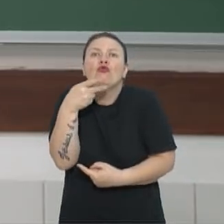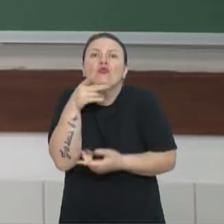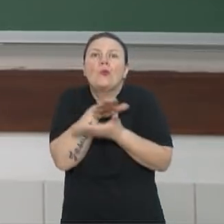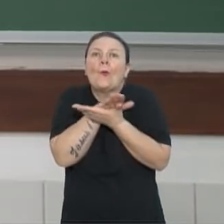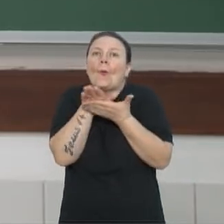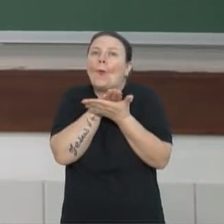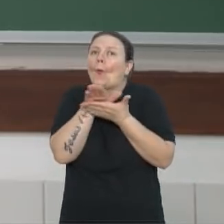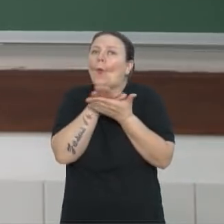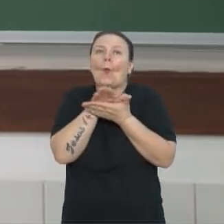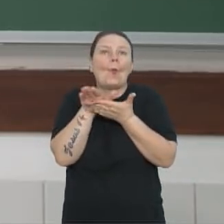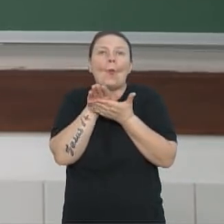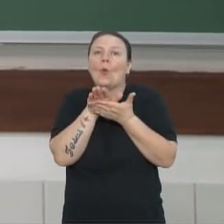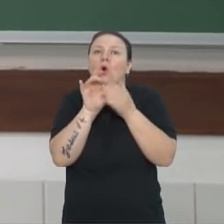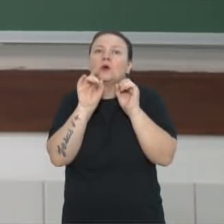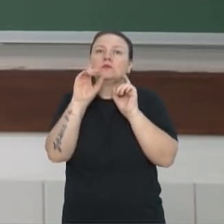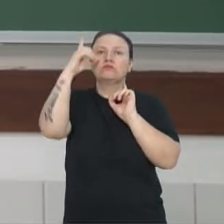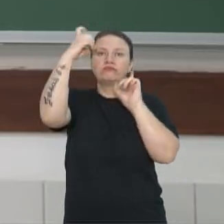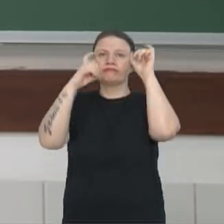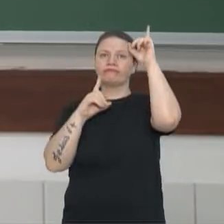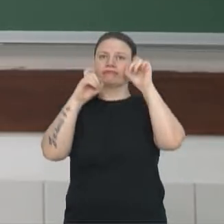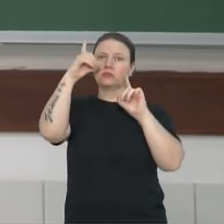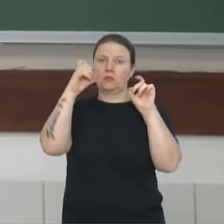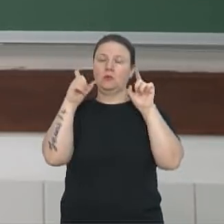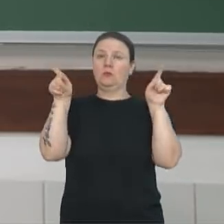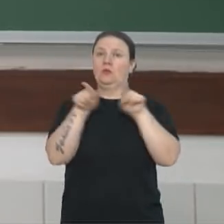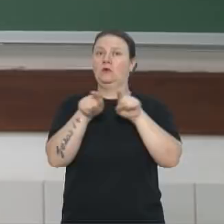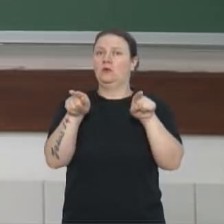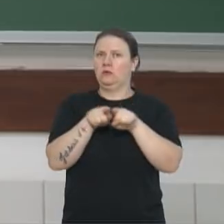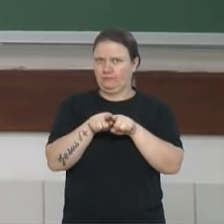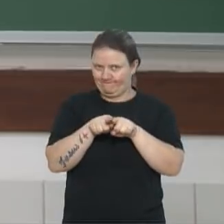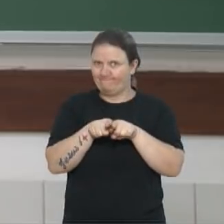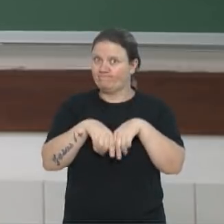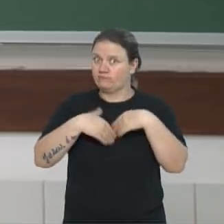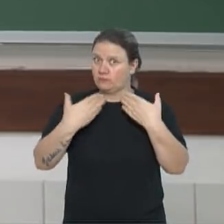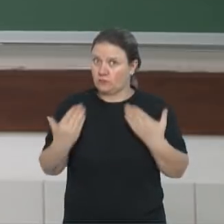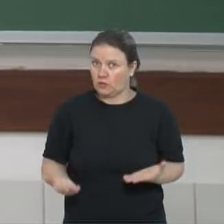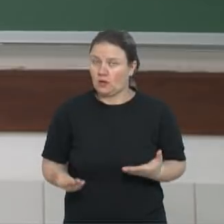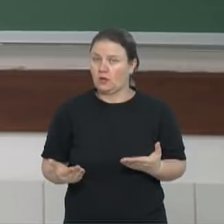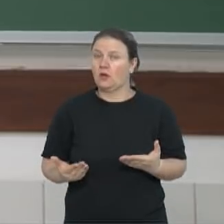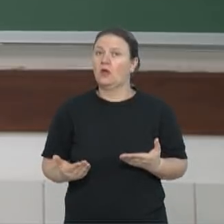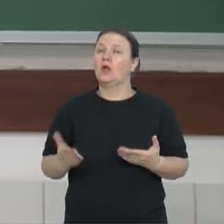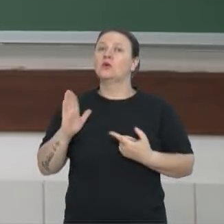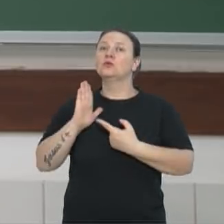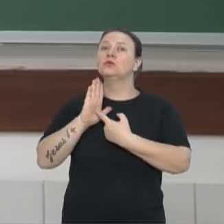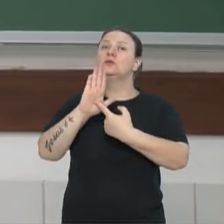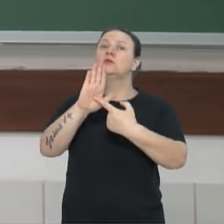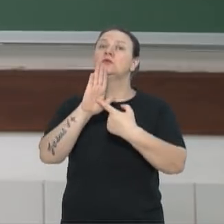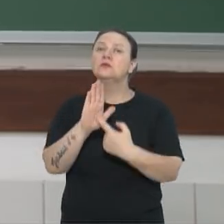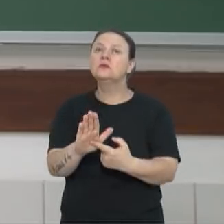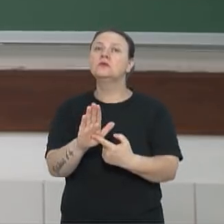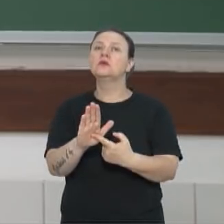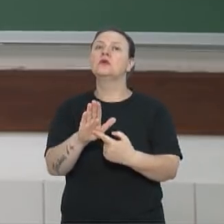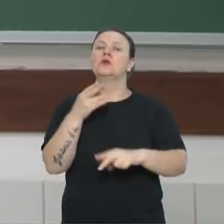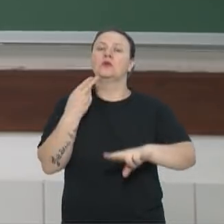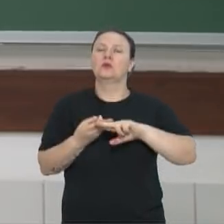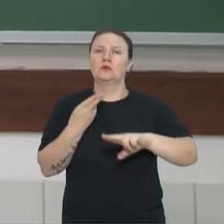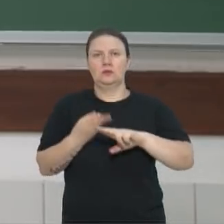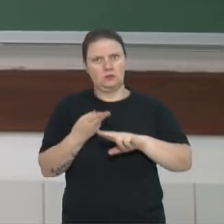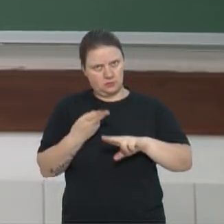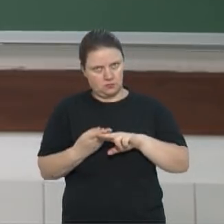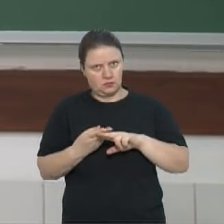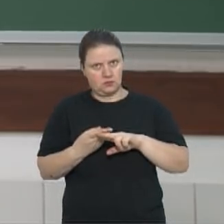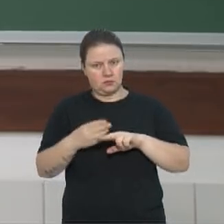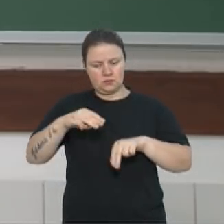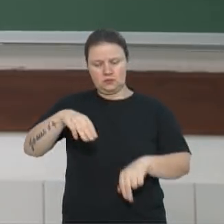Então, na pantomima, no espetáculo da pantomima, é a mímica que aparece, é o recurso da mímica que